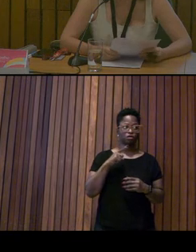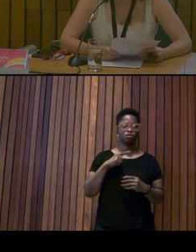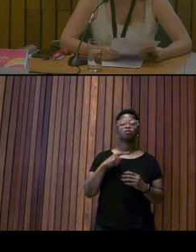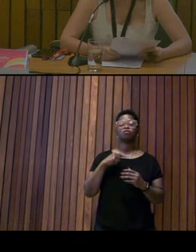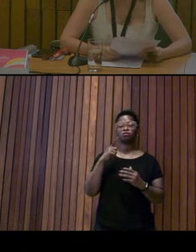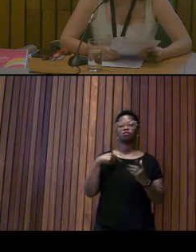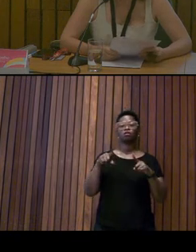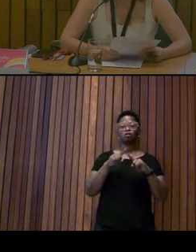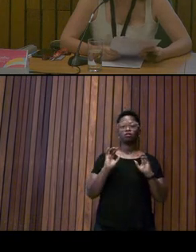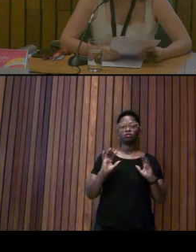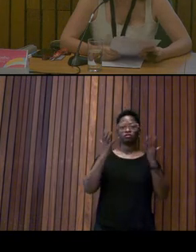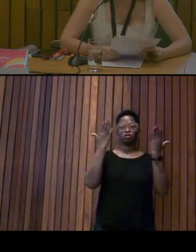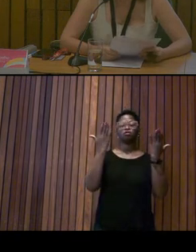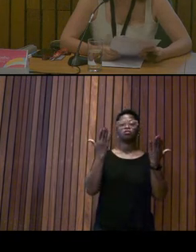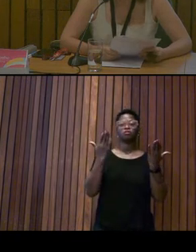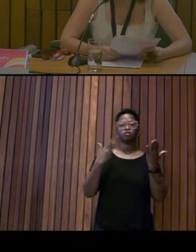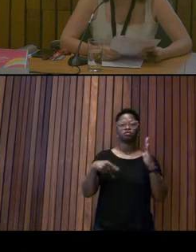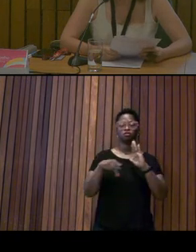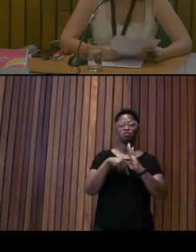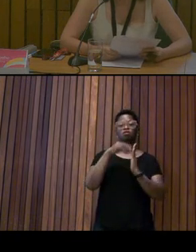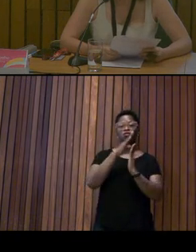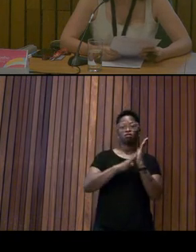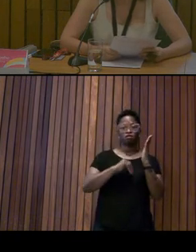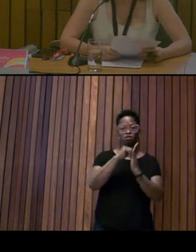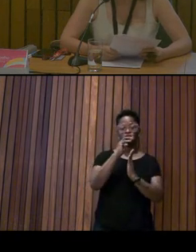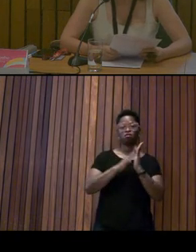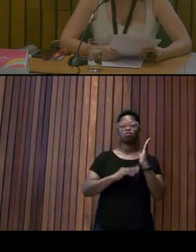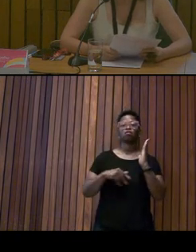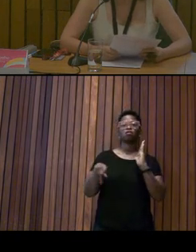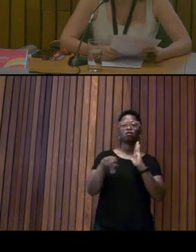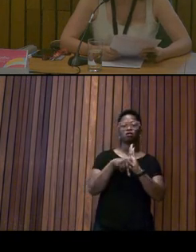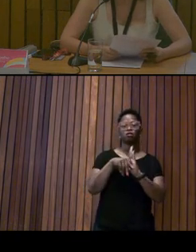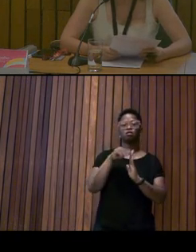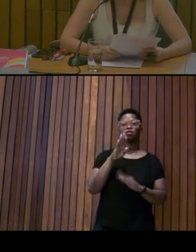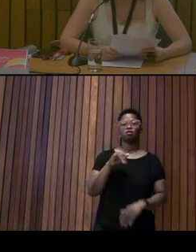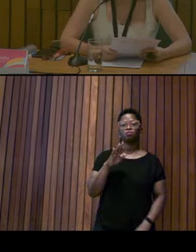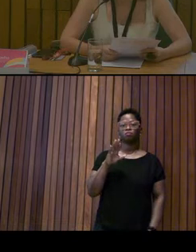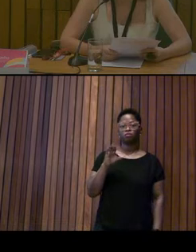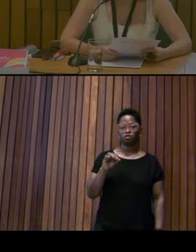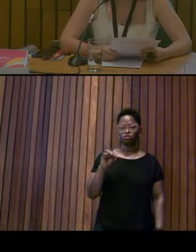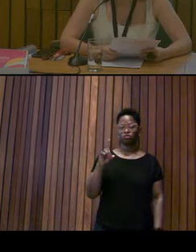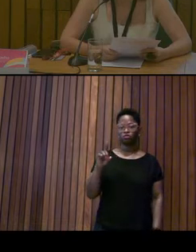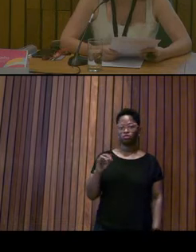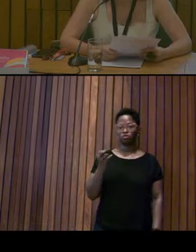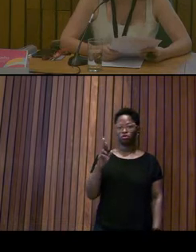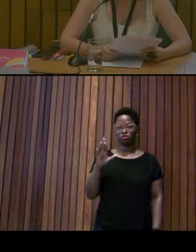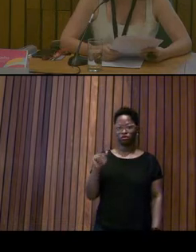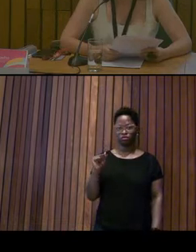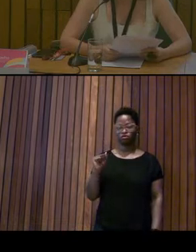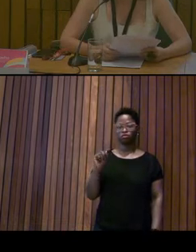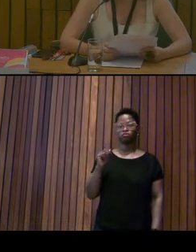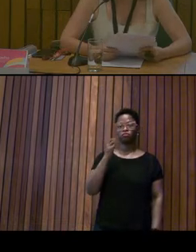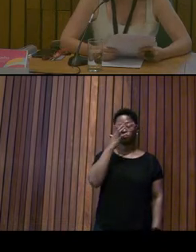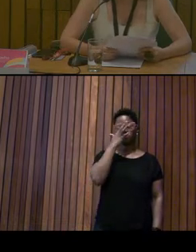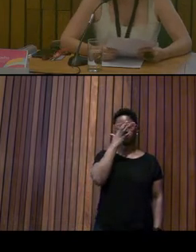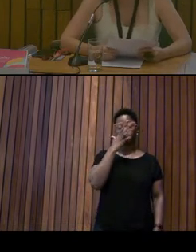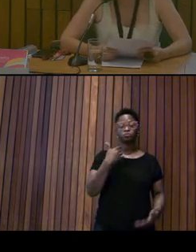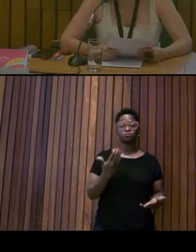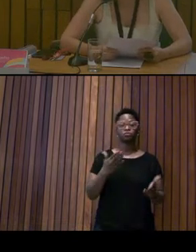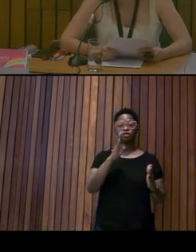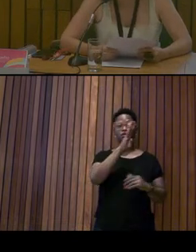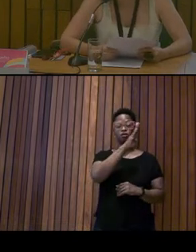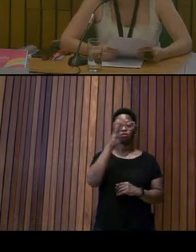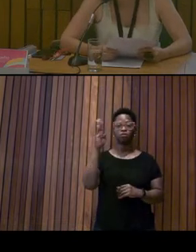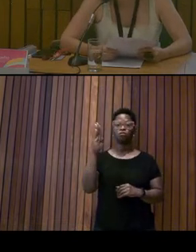Celebração, o afresco do Museu Bispo do Rosário, Arte Contemporânea. A Biblioteca